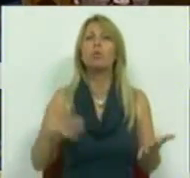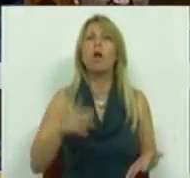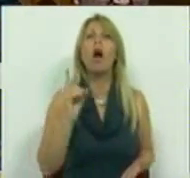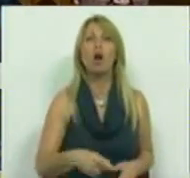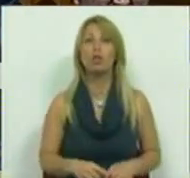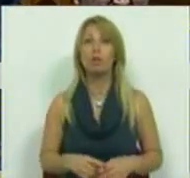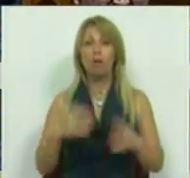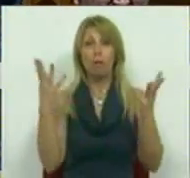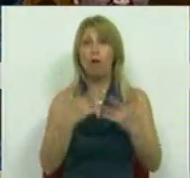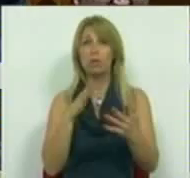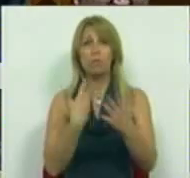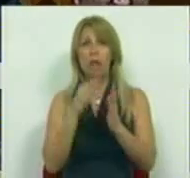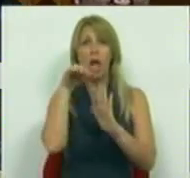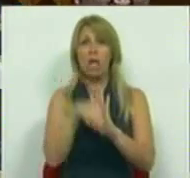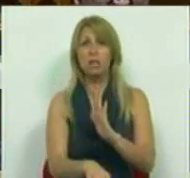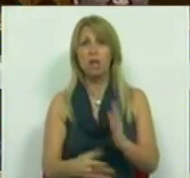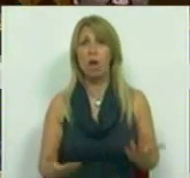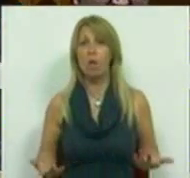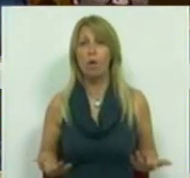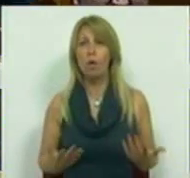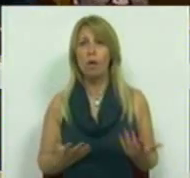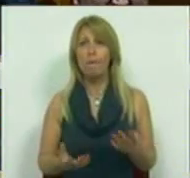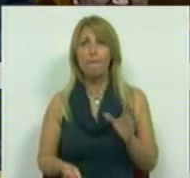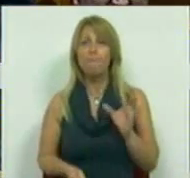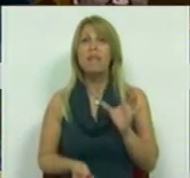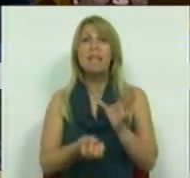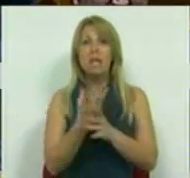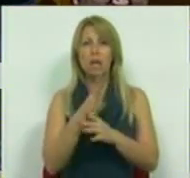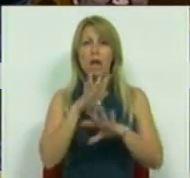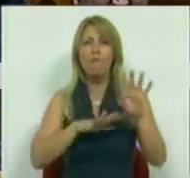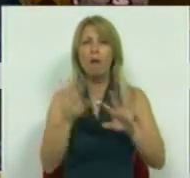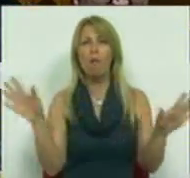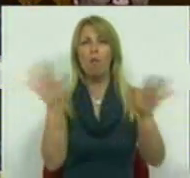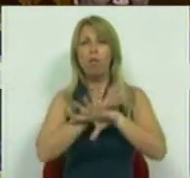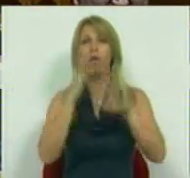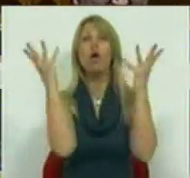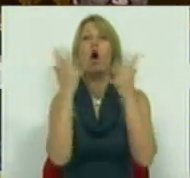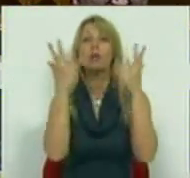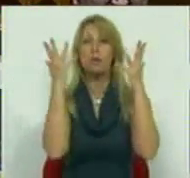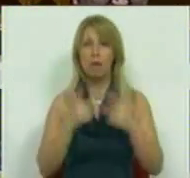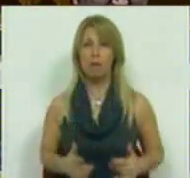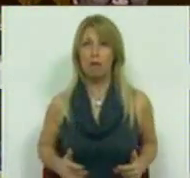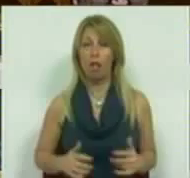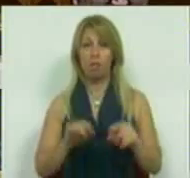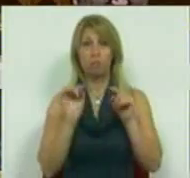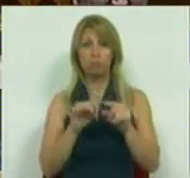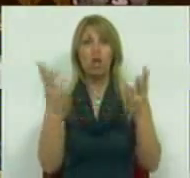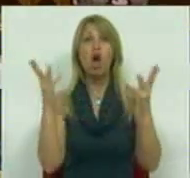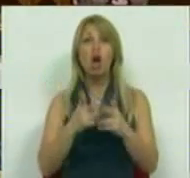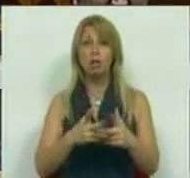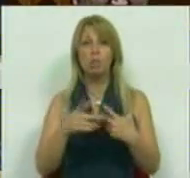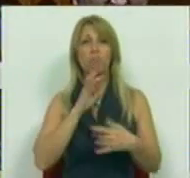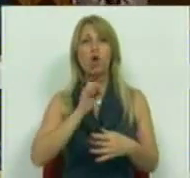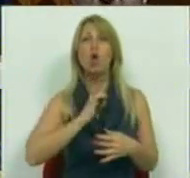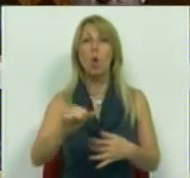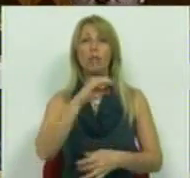Este orçamento cria recessão, cria uma malabarice orçamental. Este orçamento ataca o